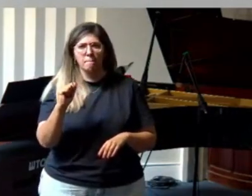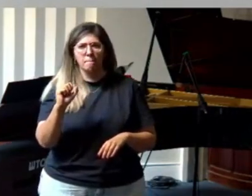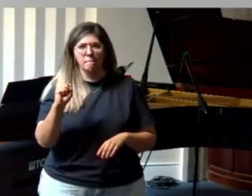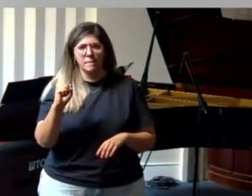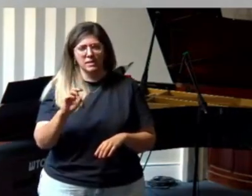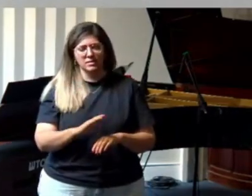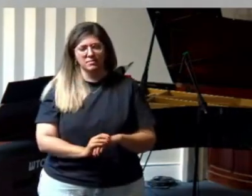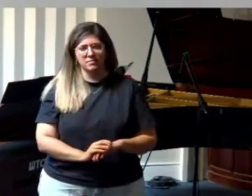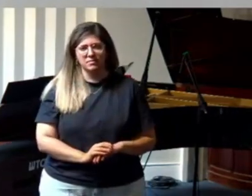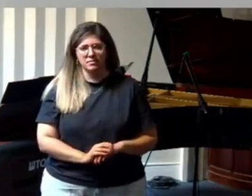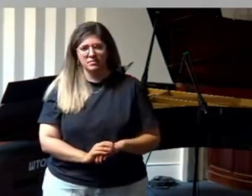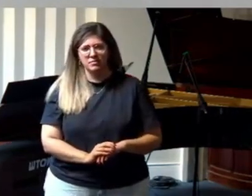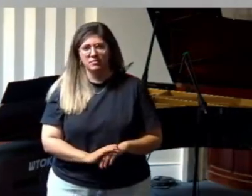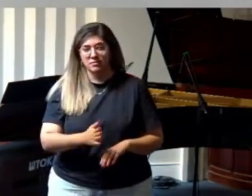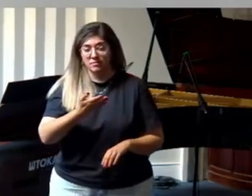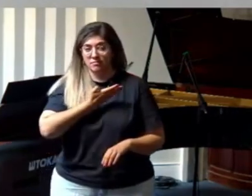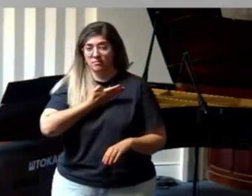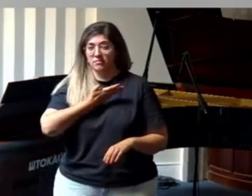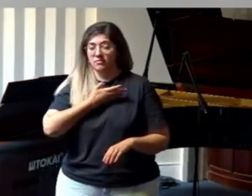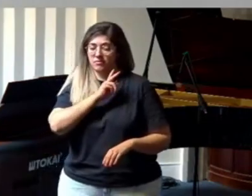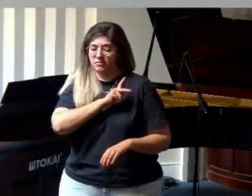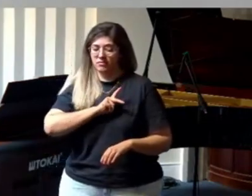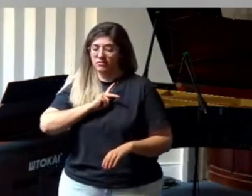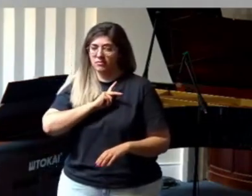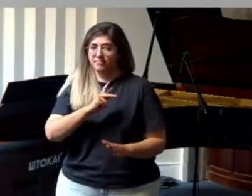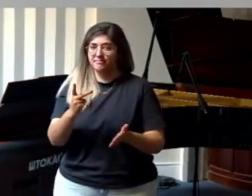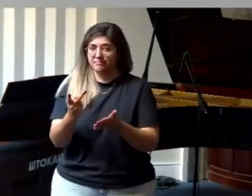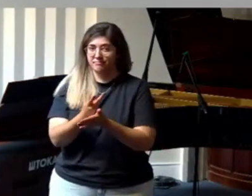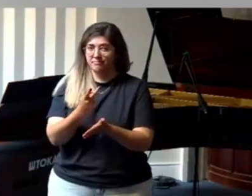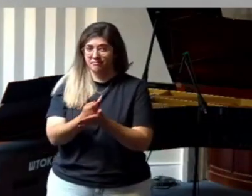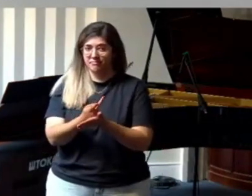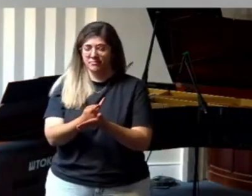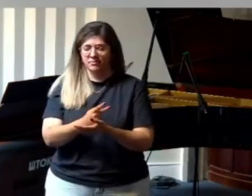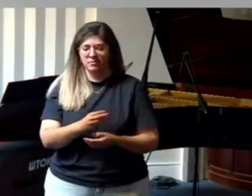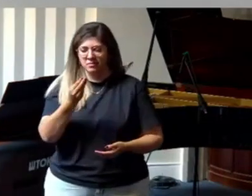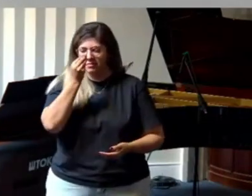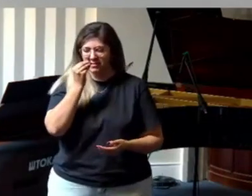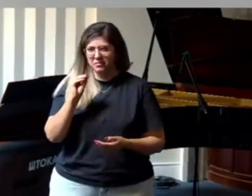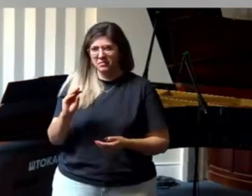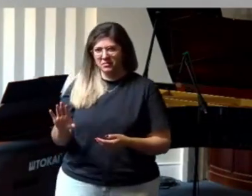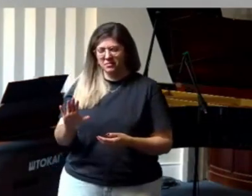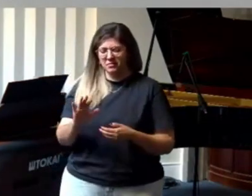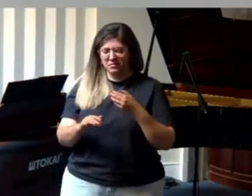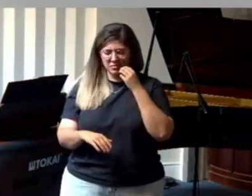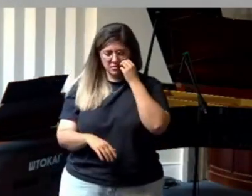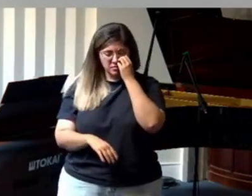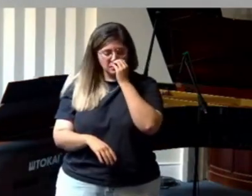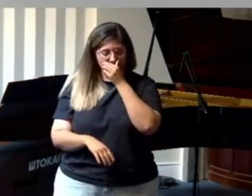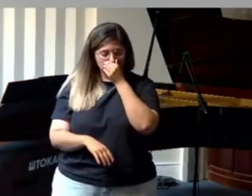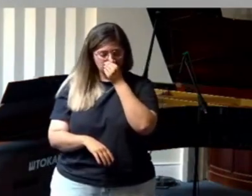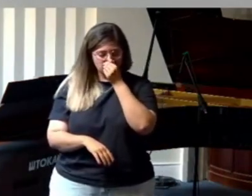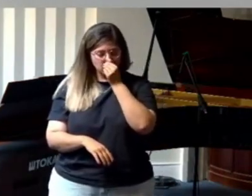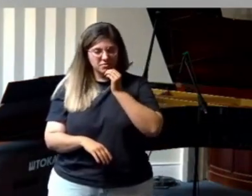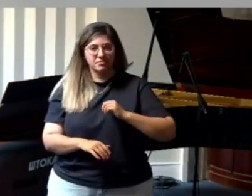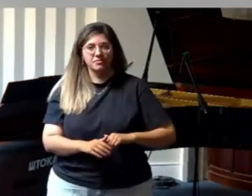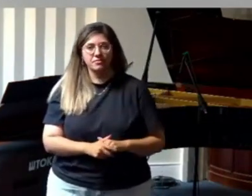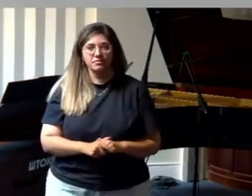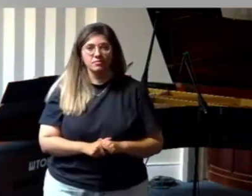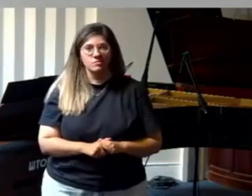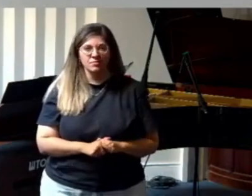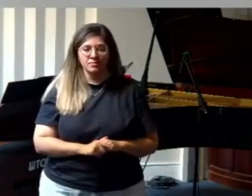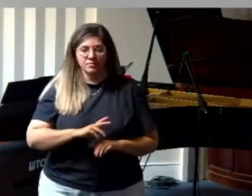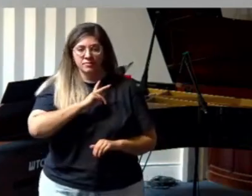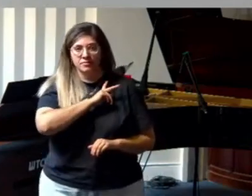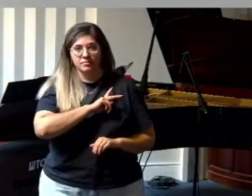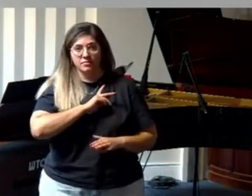em determinado momento. Aliás, é aqui na carta a Timóteo que Paulo diz isso, no capítulo 4, no versículo 10. Começou bem, sendo